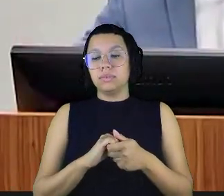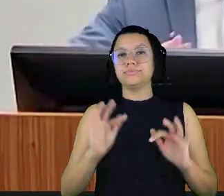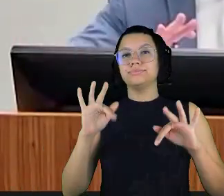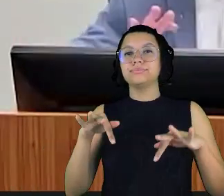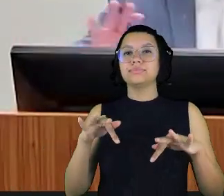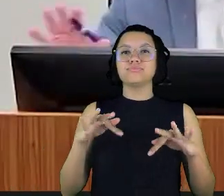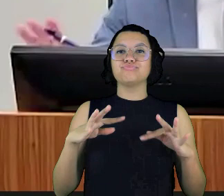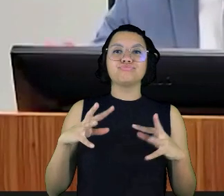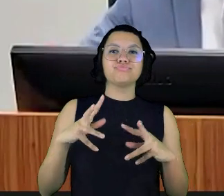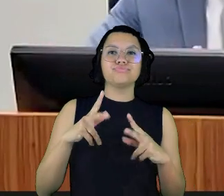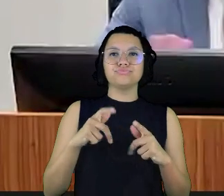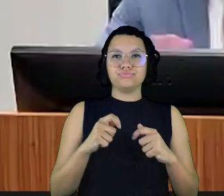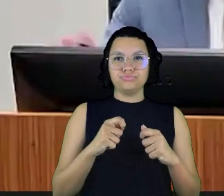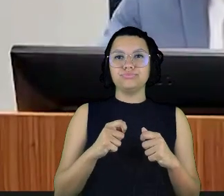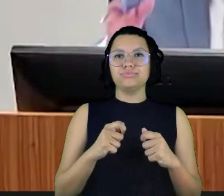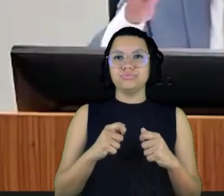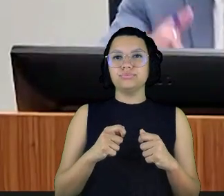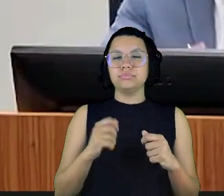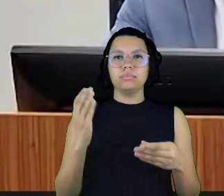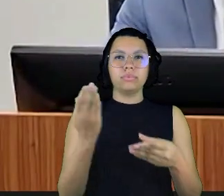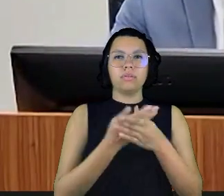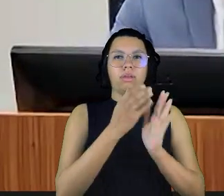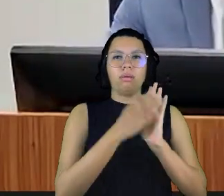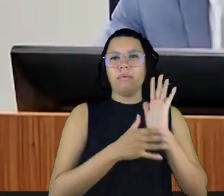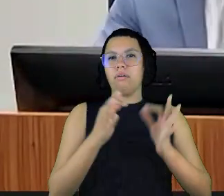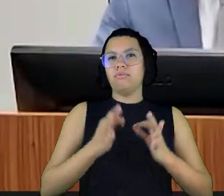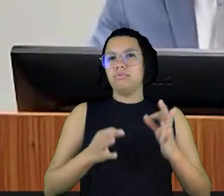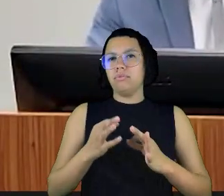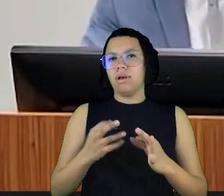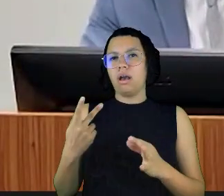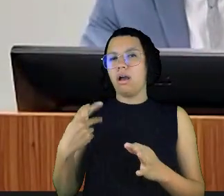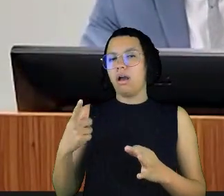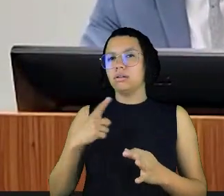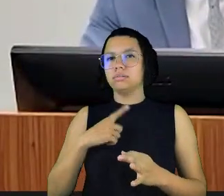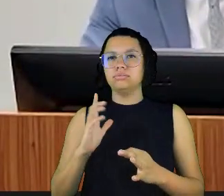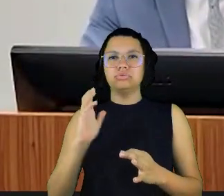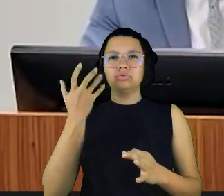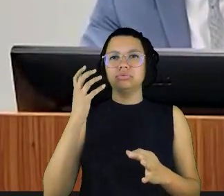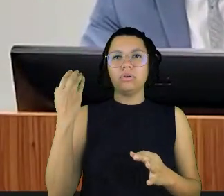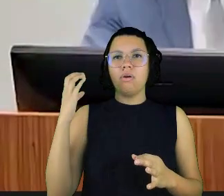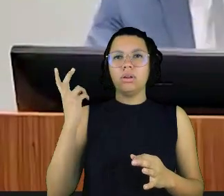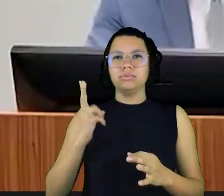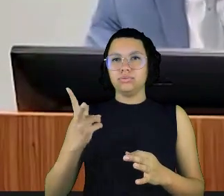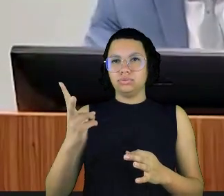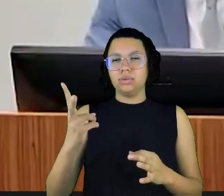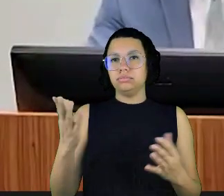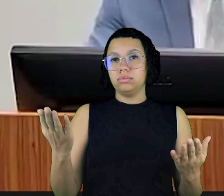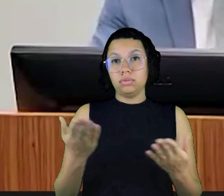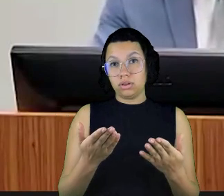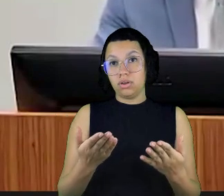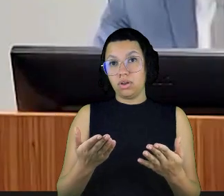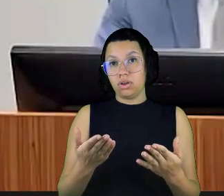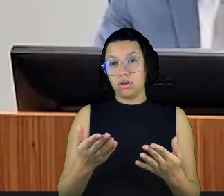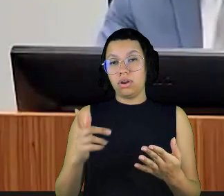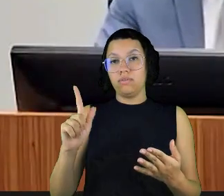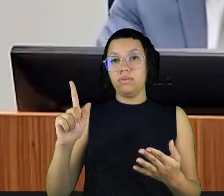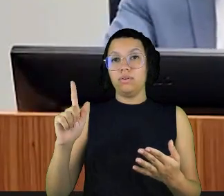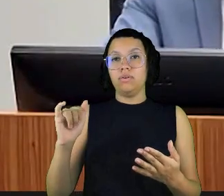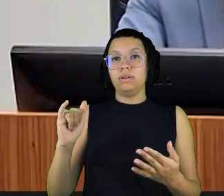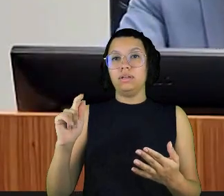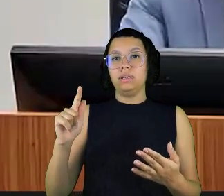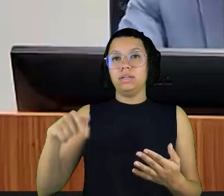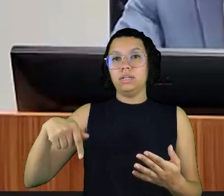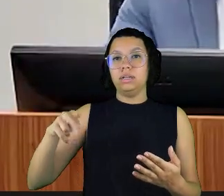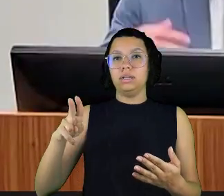foram julgados, nós temos lá a solução, o crédito foi mantido. Então, agora eu vou liquidar a garantia, porque a garantia é de satisfação